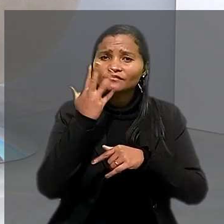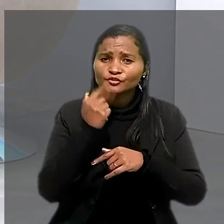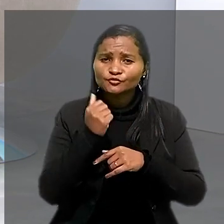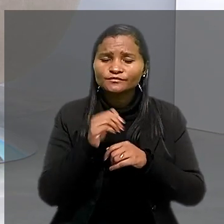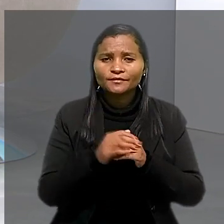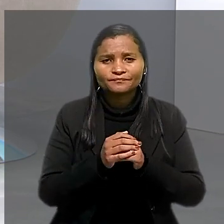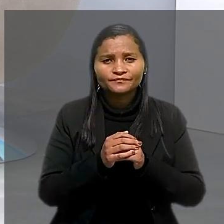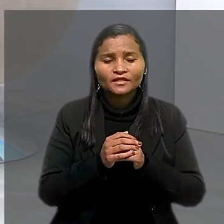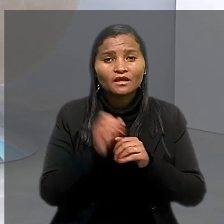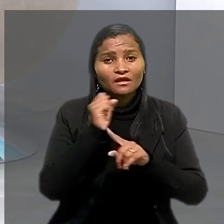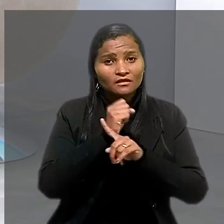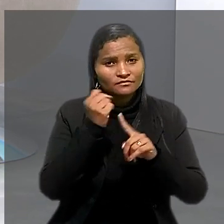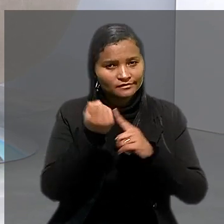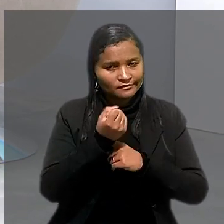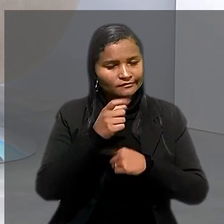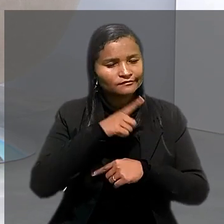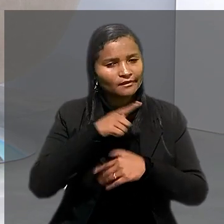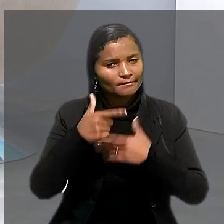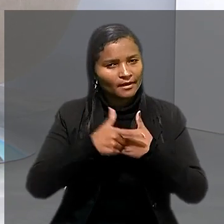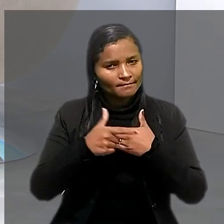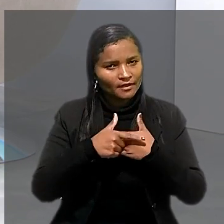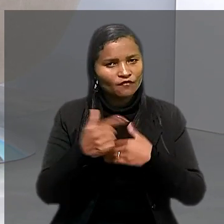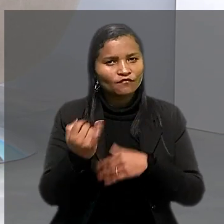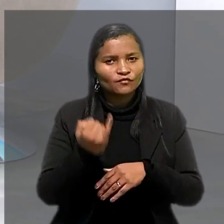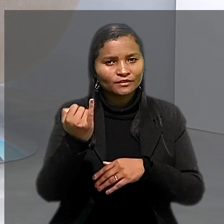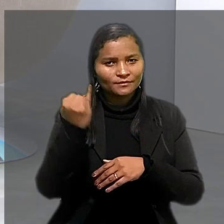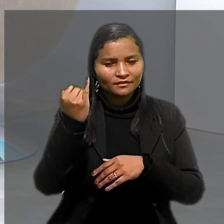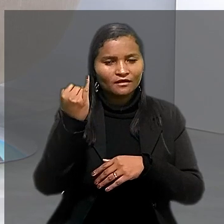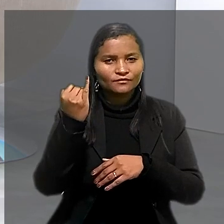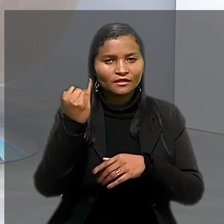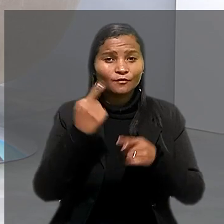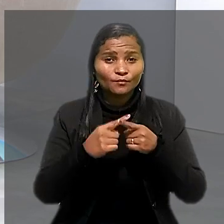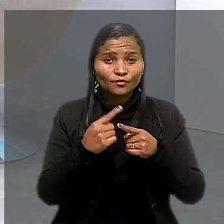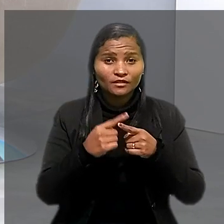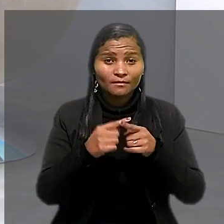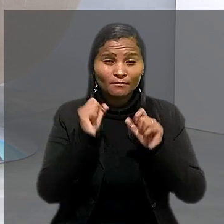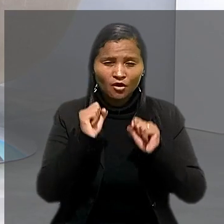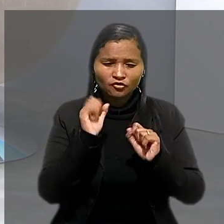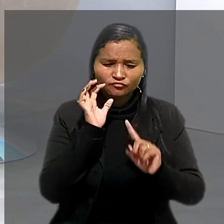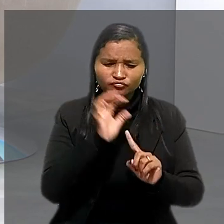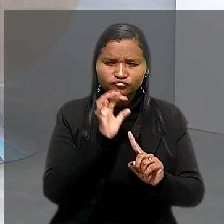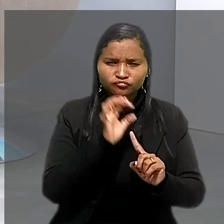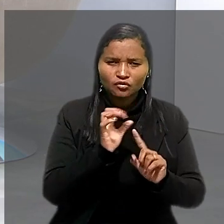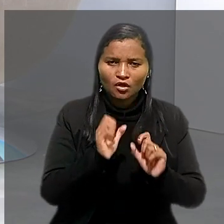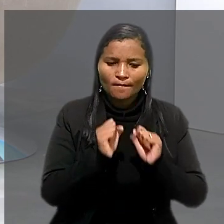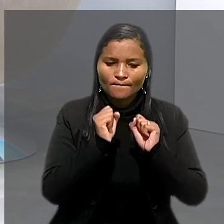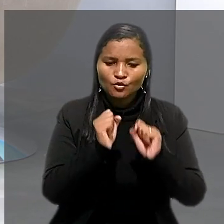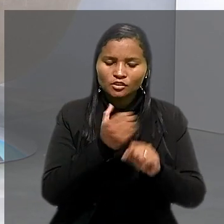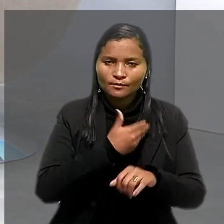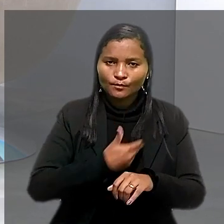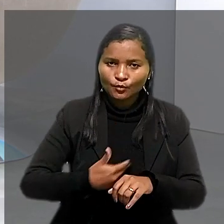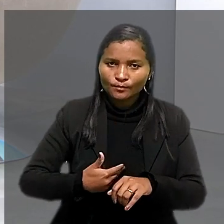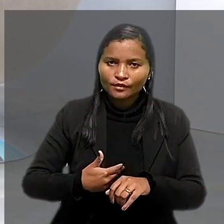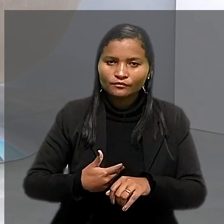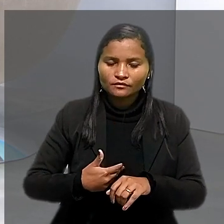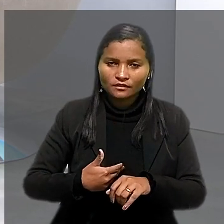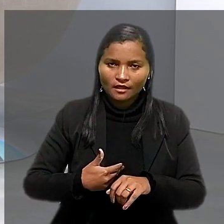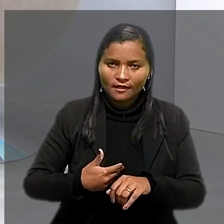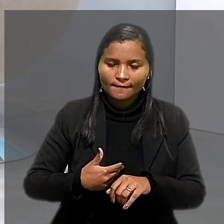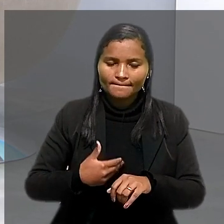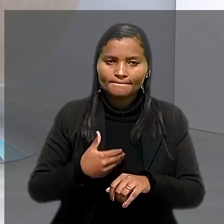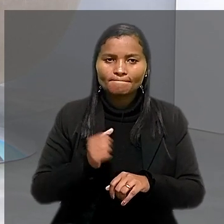também? A sociedade tem um papel fundamental, porque pode pressionar o poder